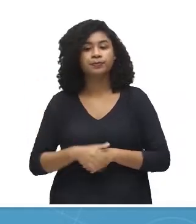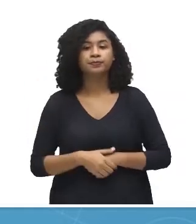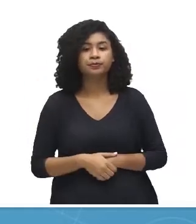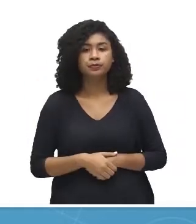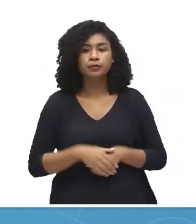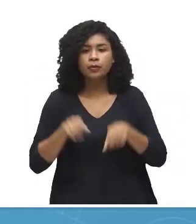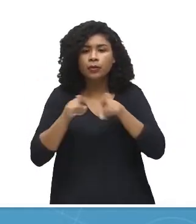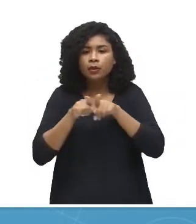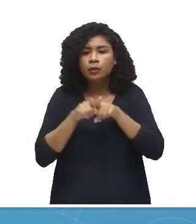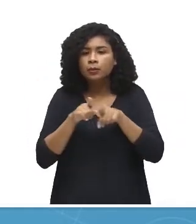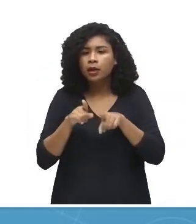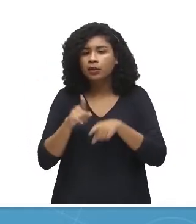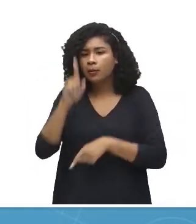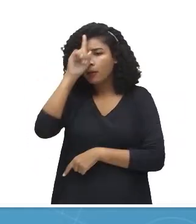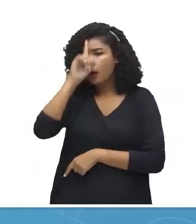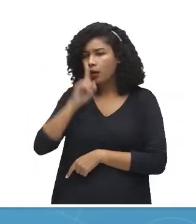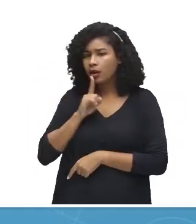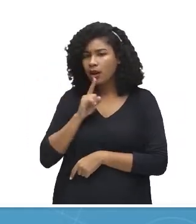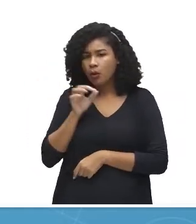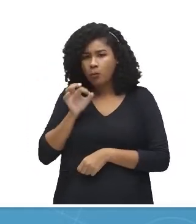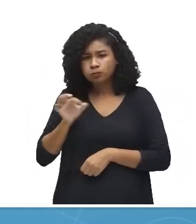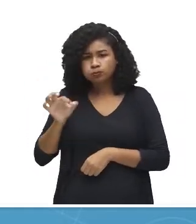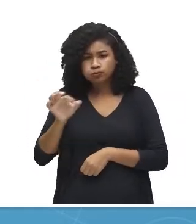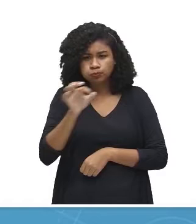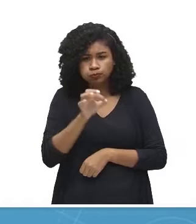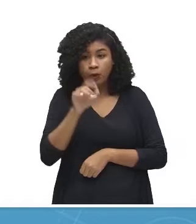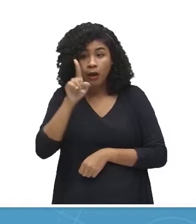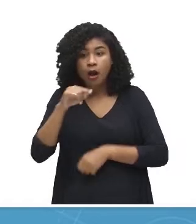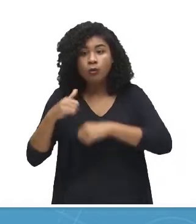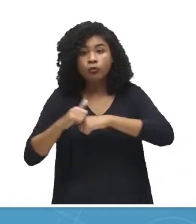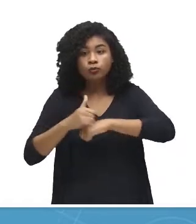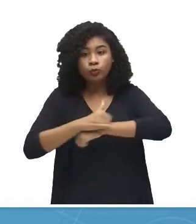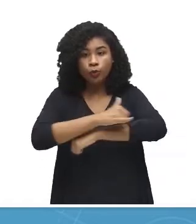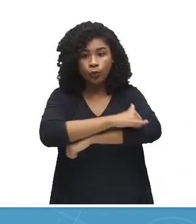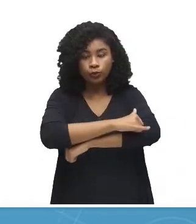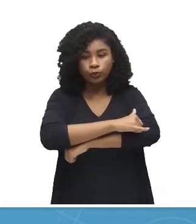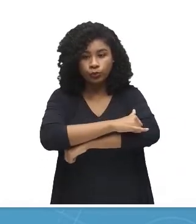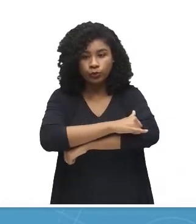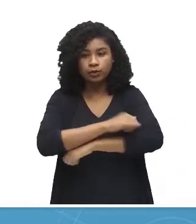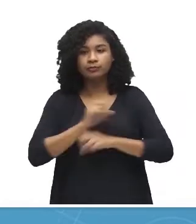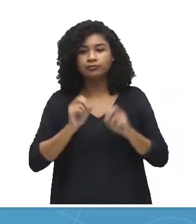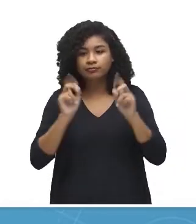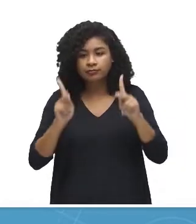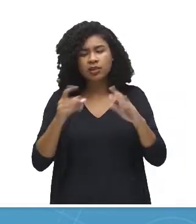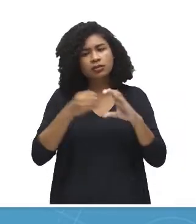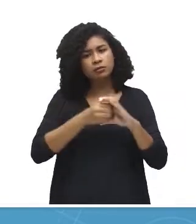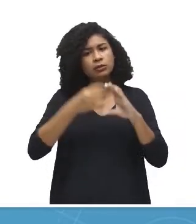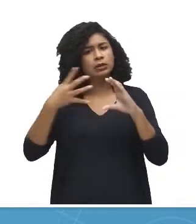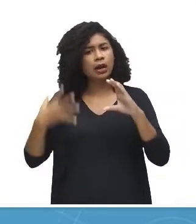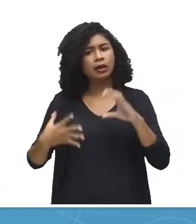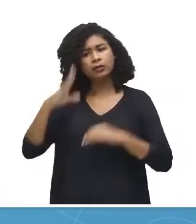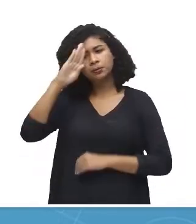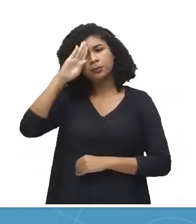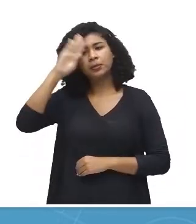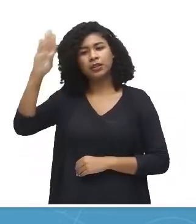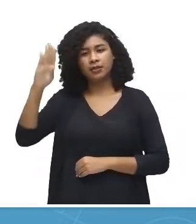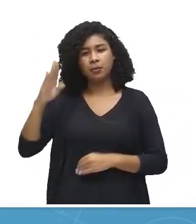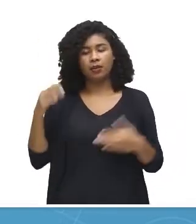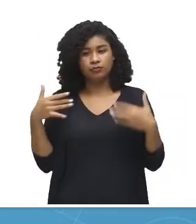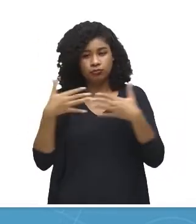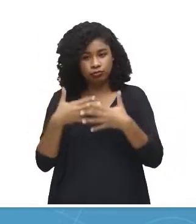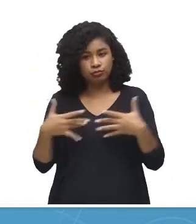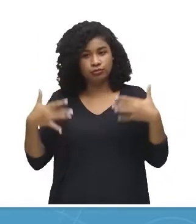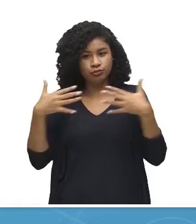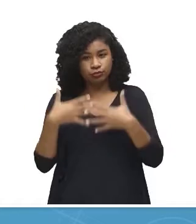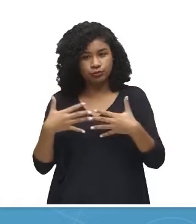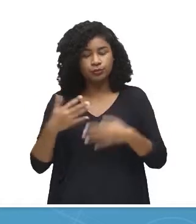logo abaixo, em amarelo, a gente tem a gordura, tá? Então, essas são algumas características do tecido epitelial.